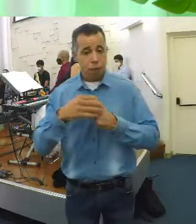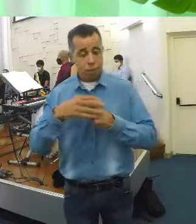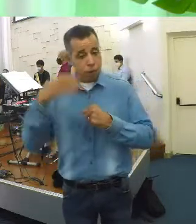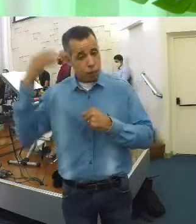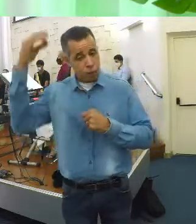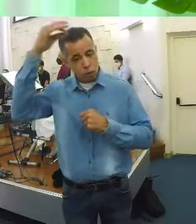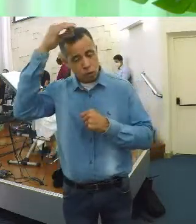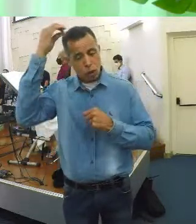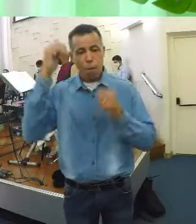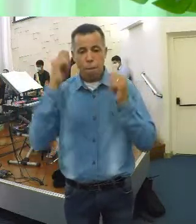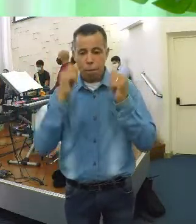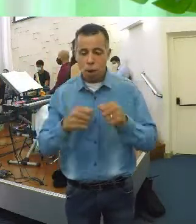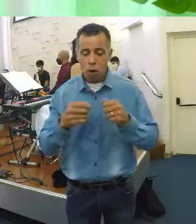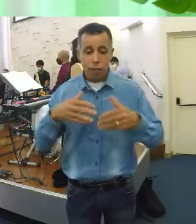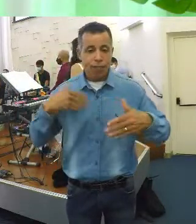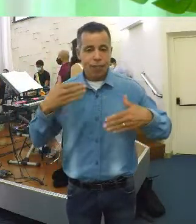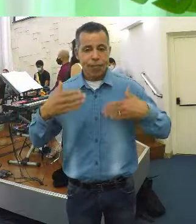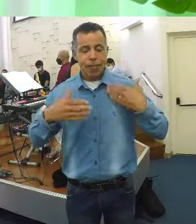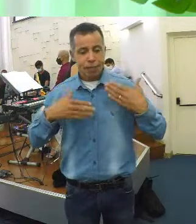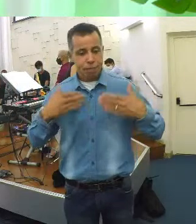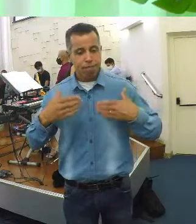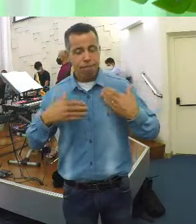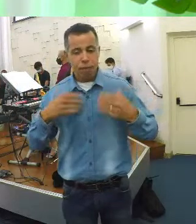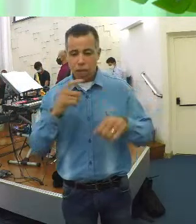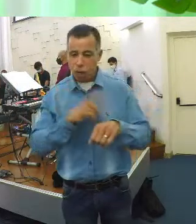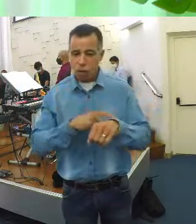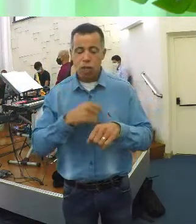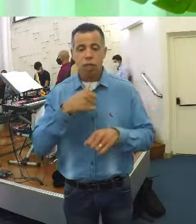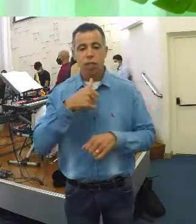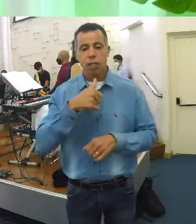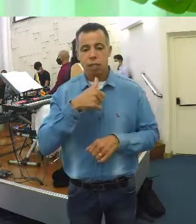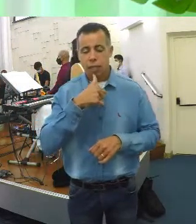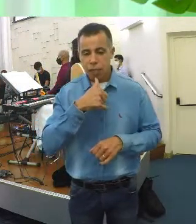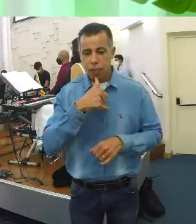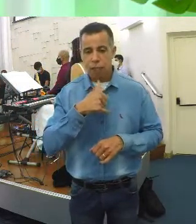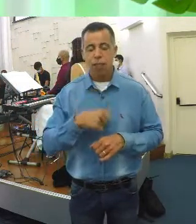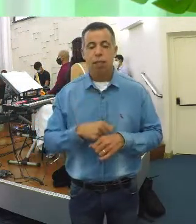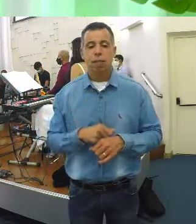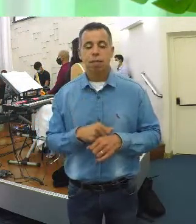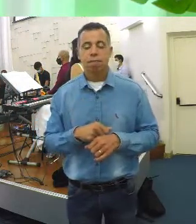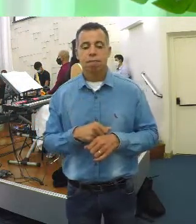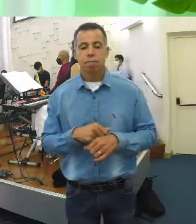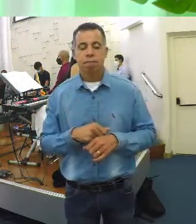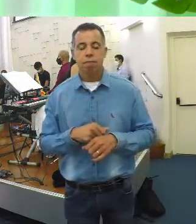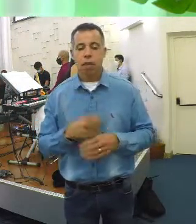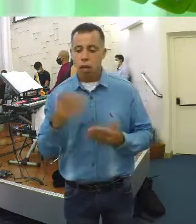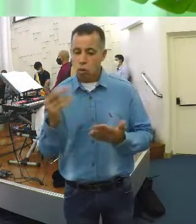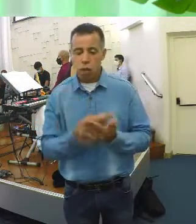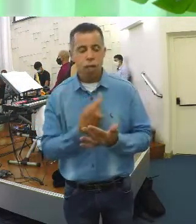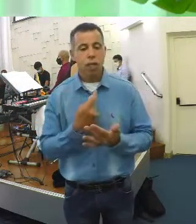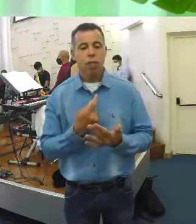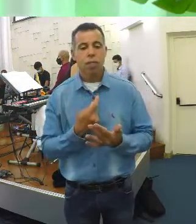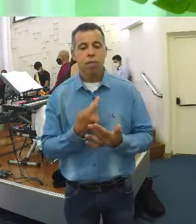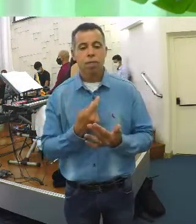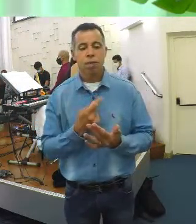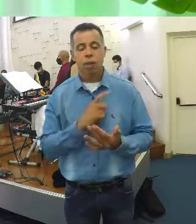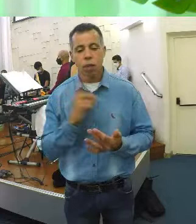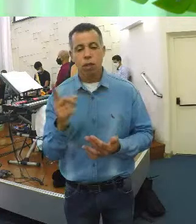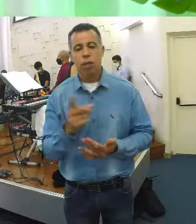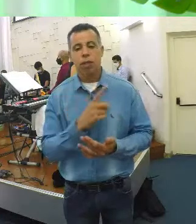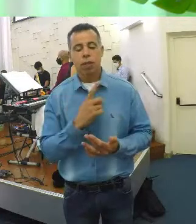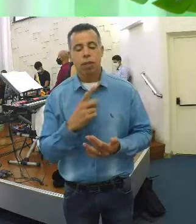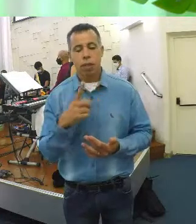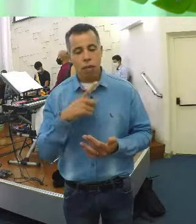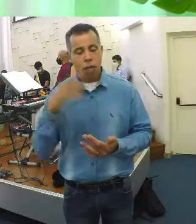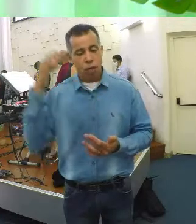ele pode alegrar-se em meio às tribulações. É parte da evidência do Espírito Santo na vida do crente. A